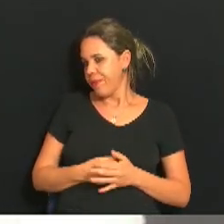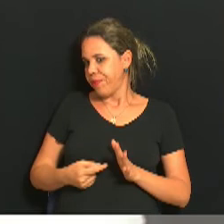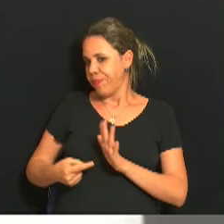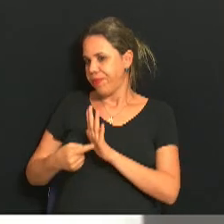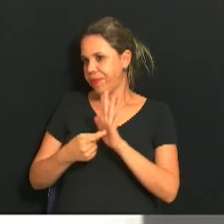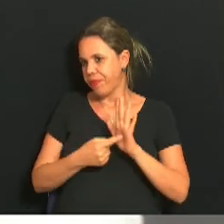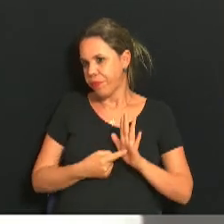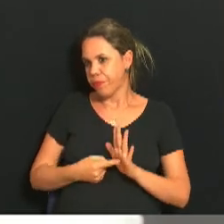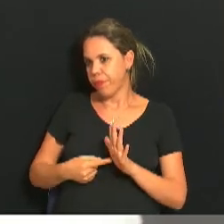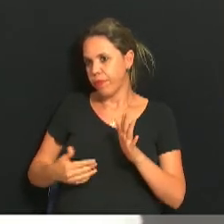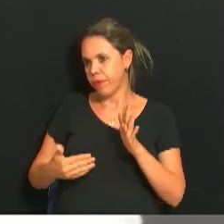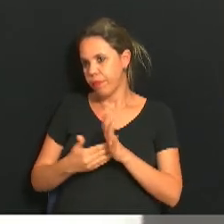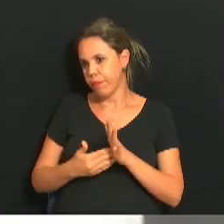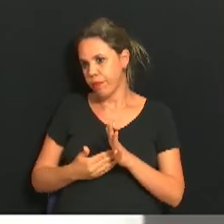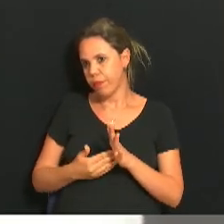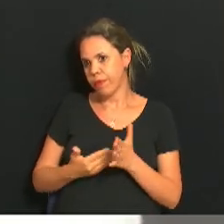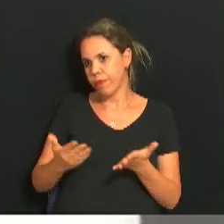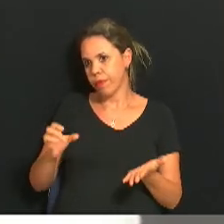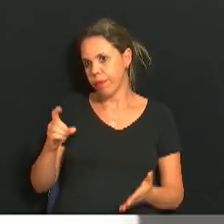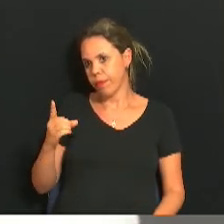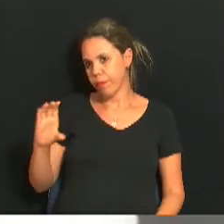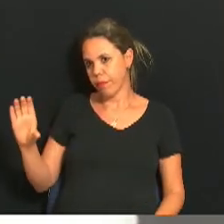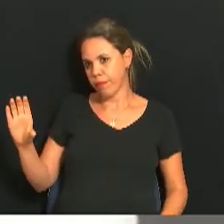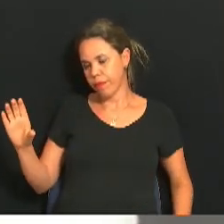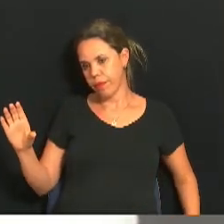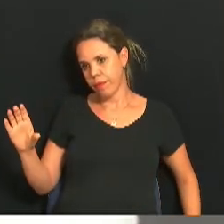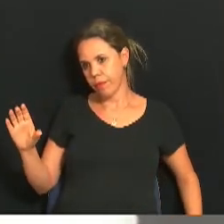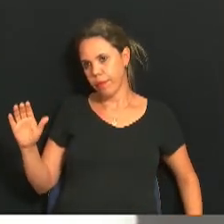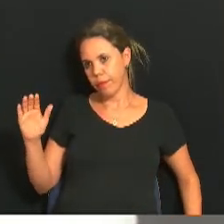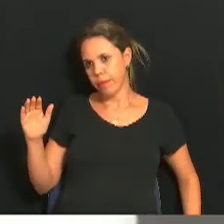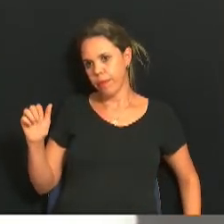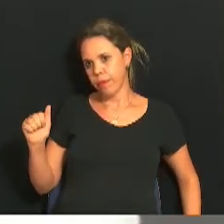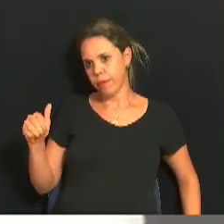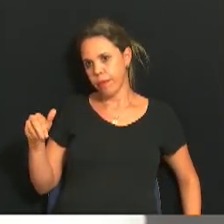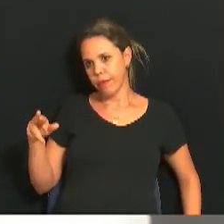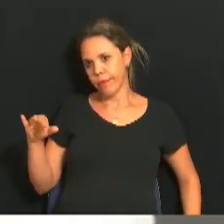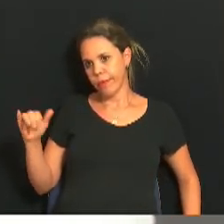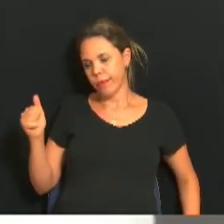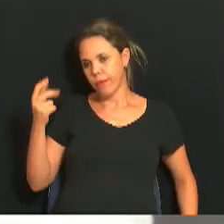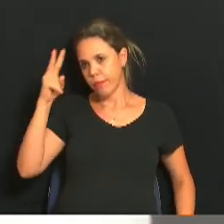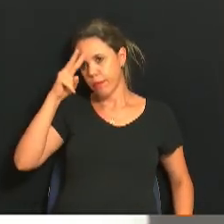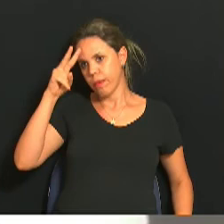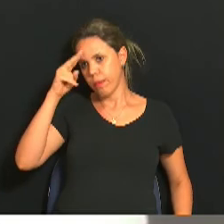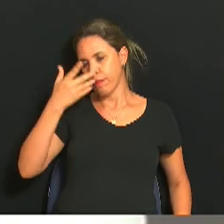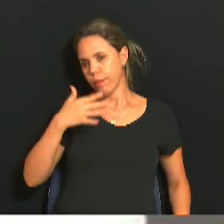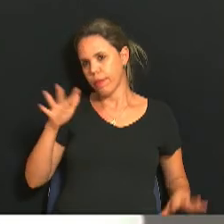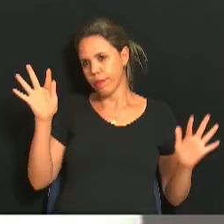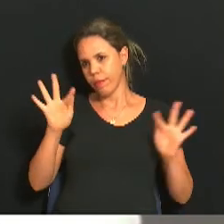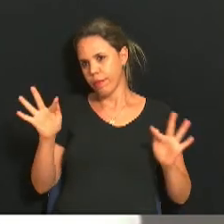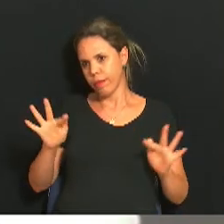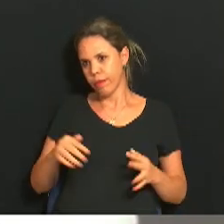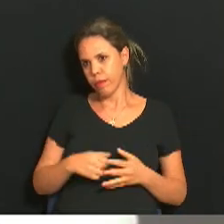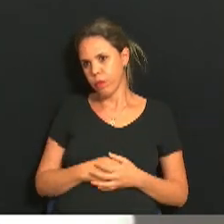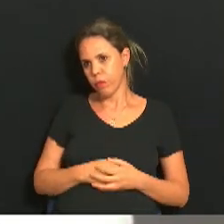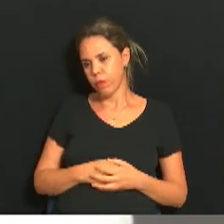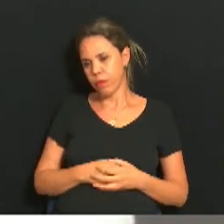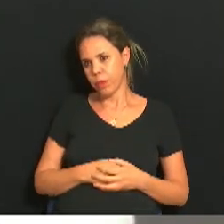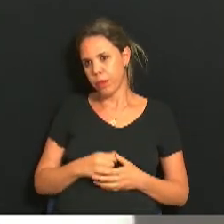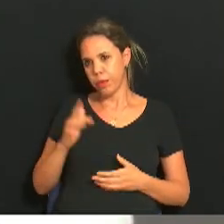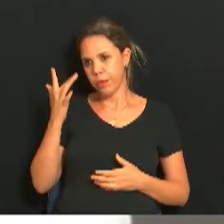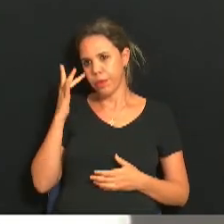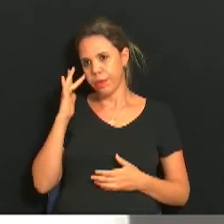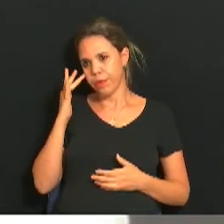agora por último da ideia que a Mariana fez lembraram das crianças e muito feliz eu